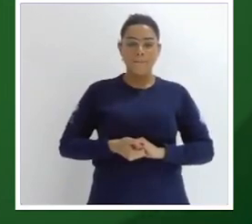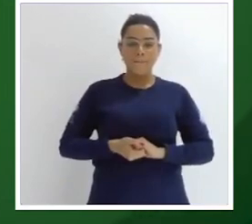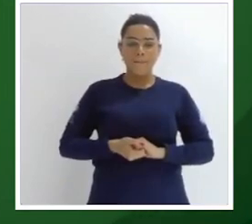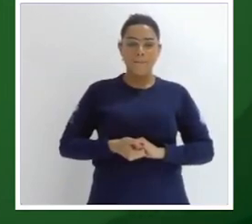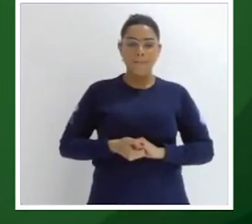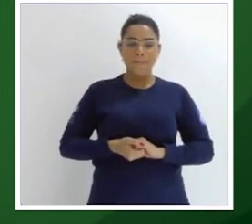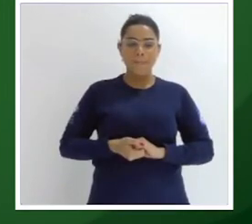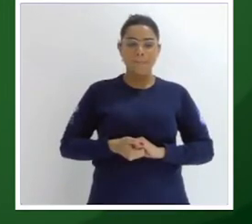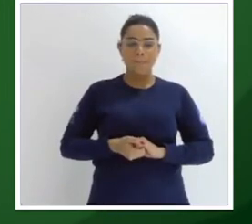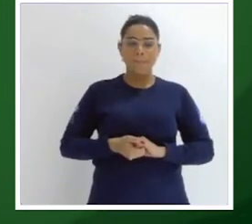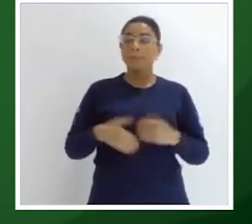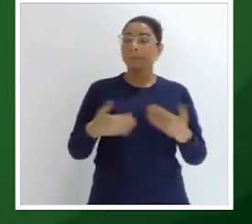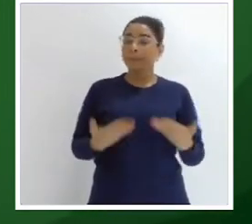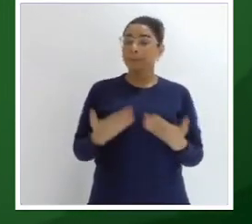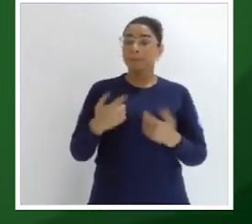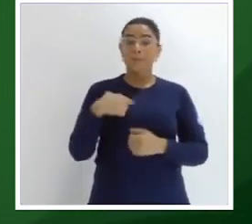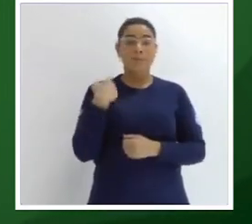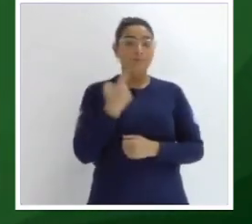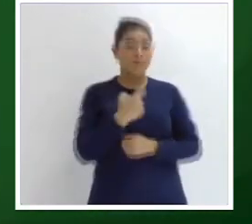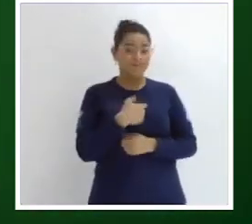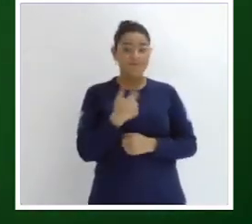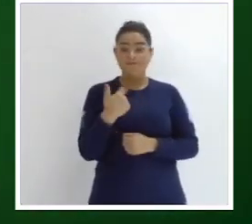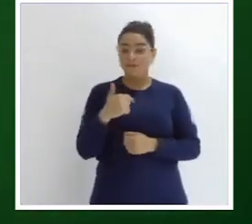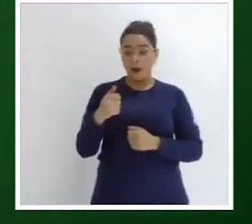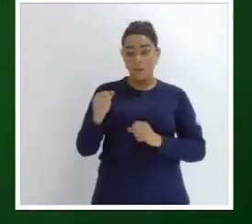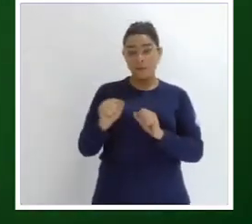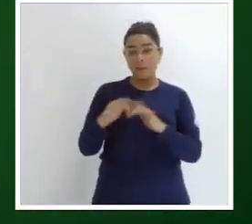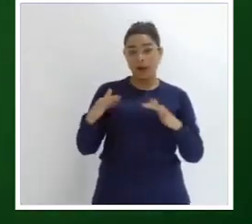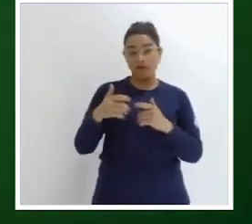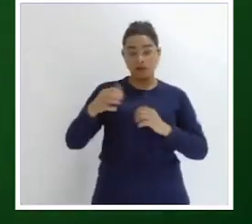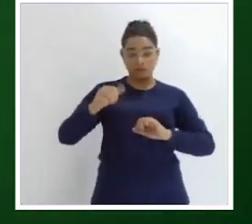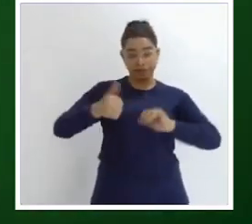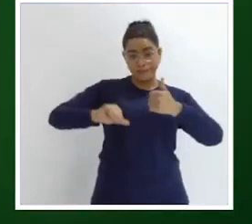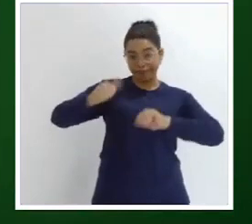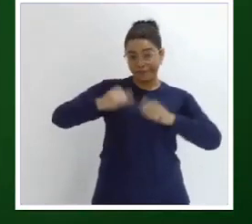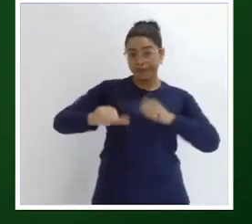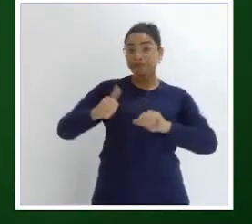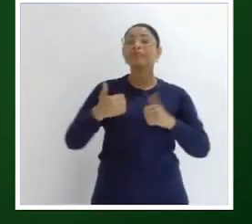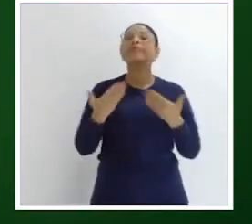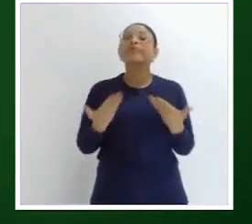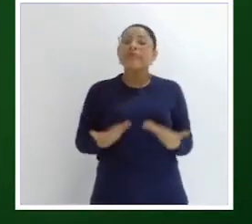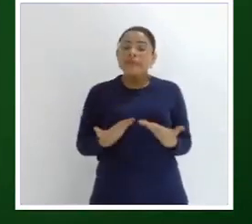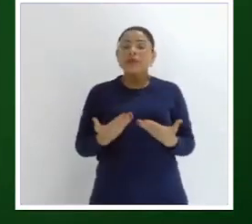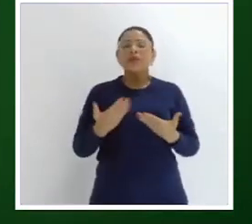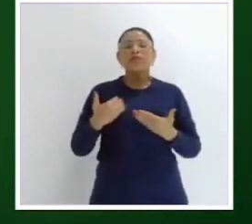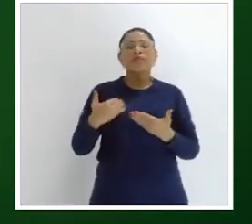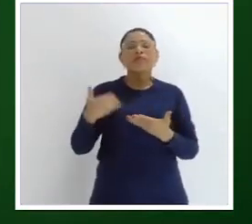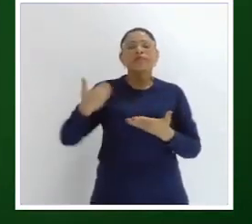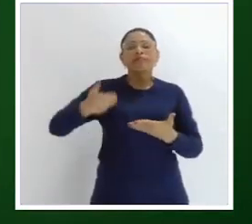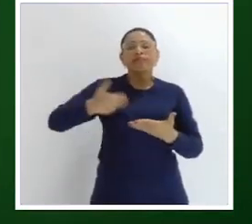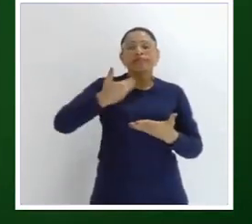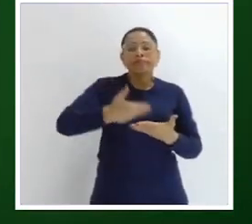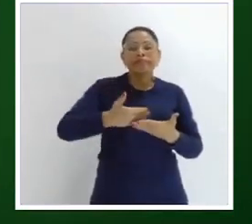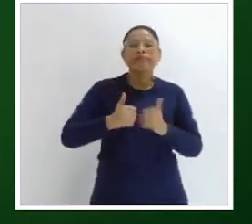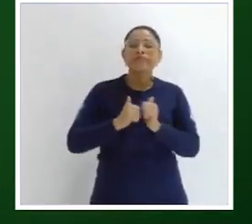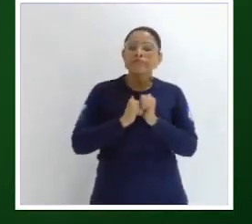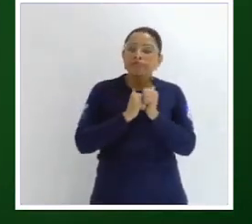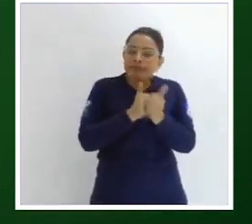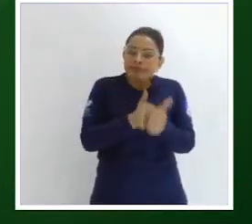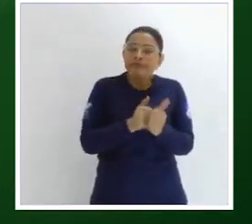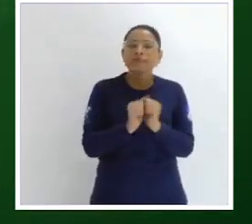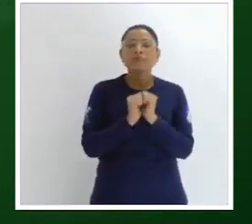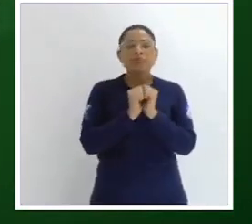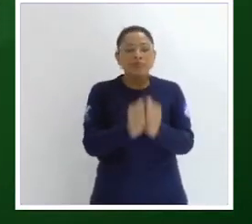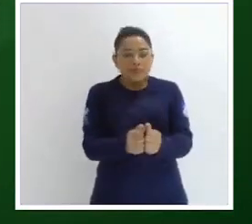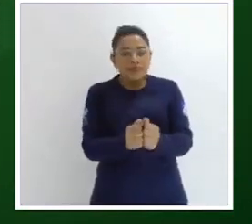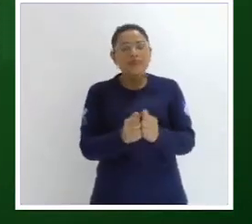a gente não tem fórmulas né César nós estamos aí nesse percurso caminhando junto e procurando